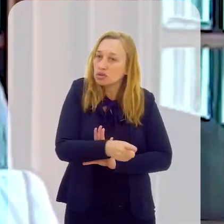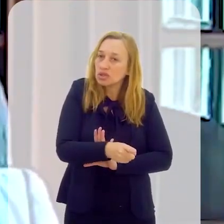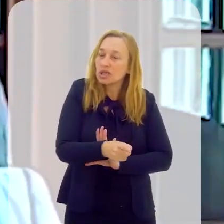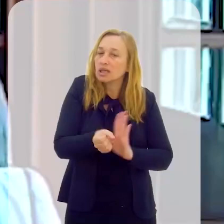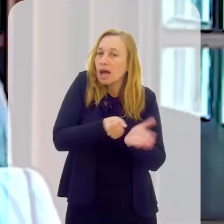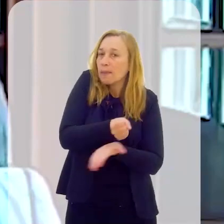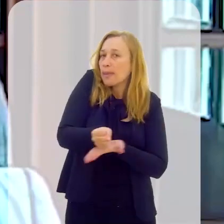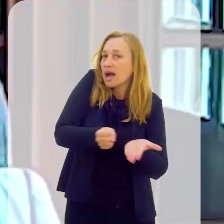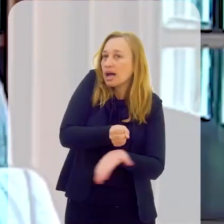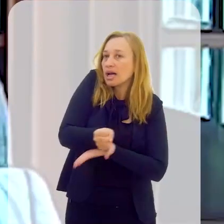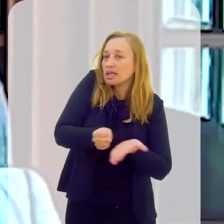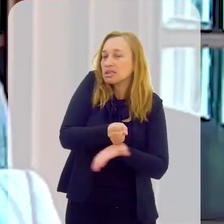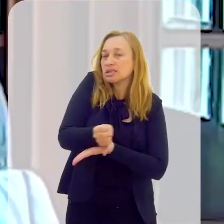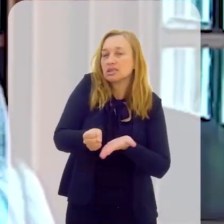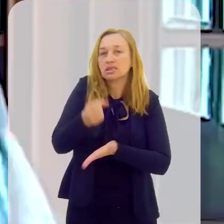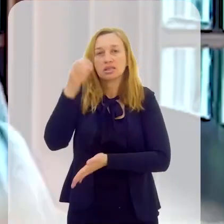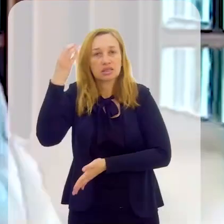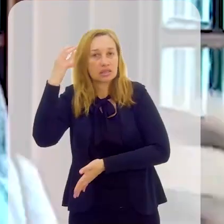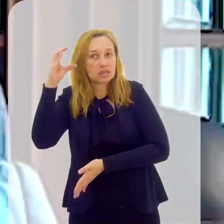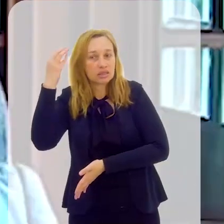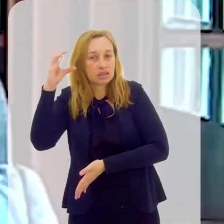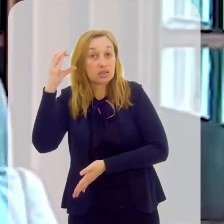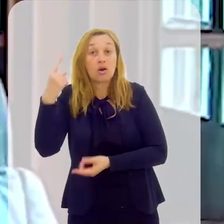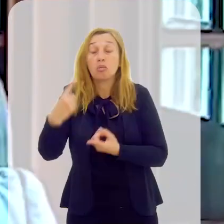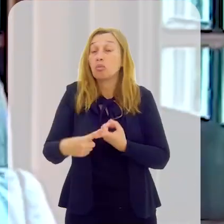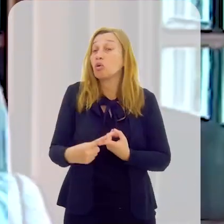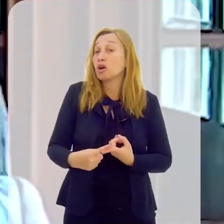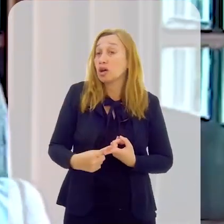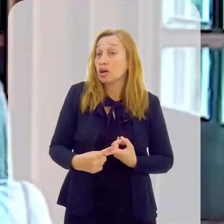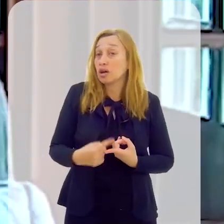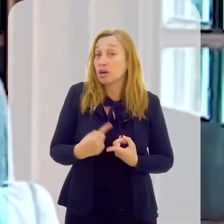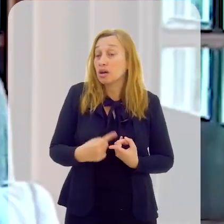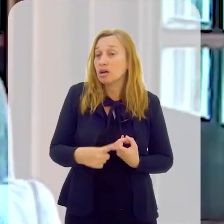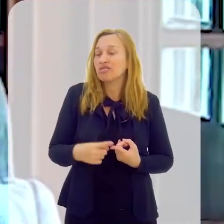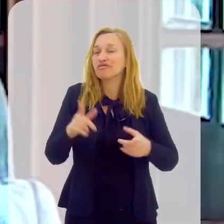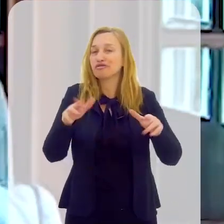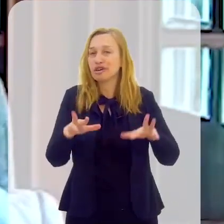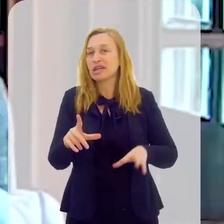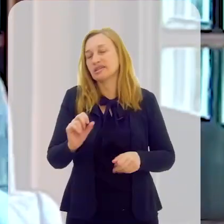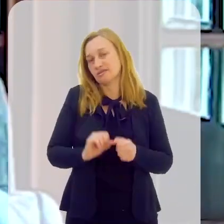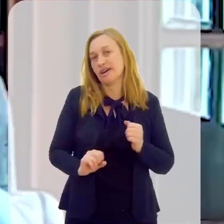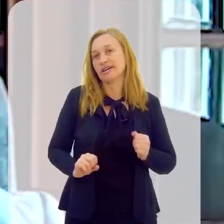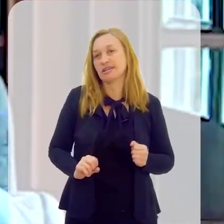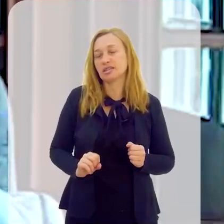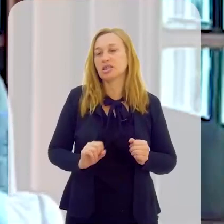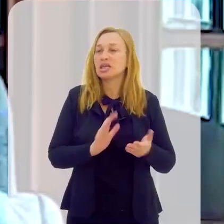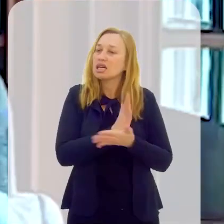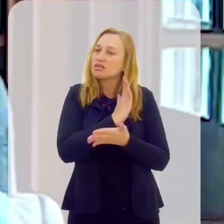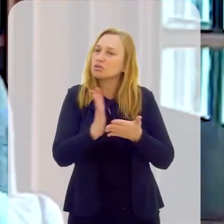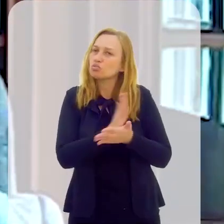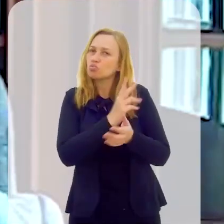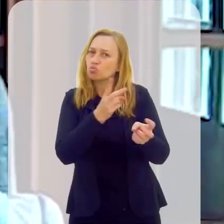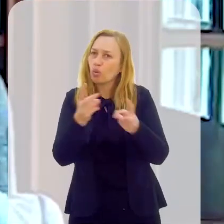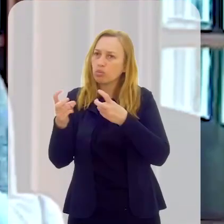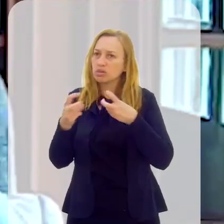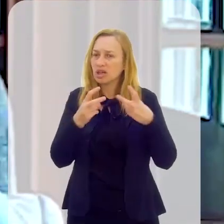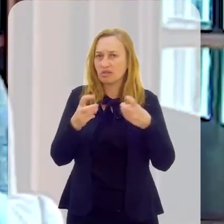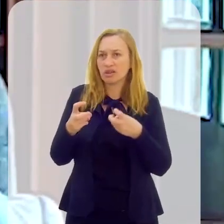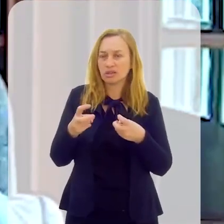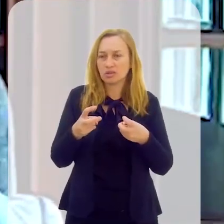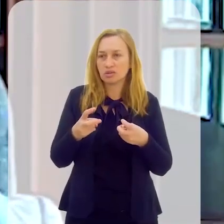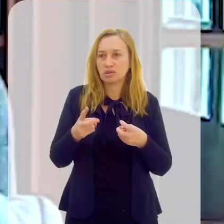racional, um pensamento que esteja bem embasado na ciência, porque isso também faz toda a diferença. Às vezes